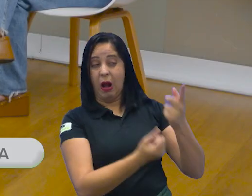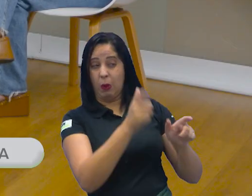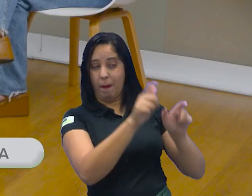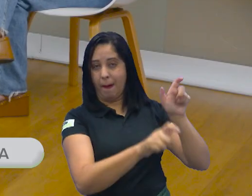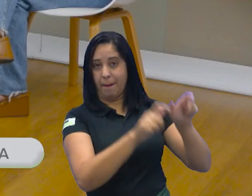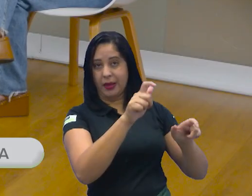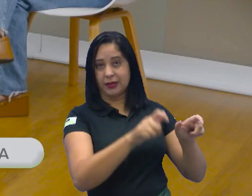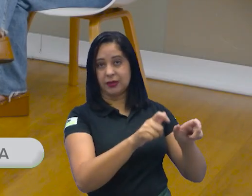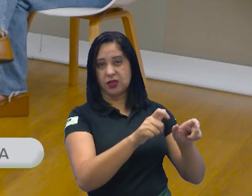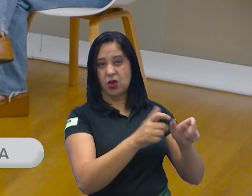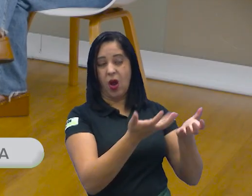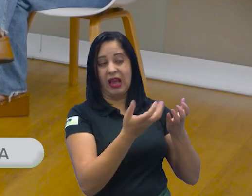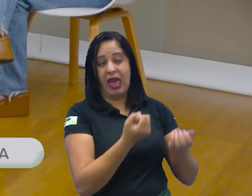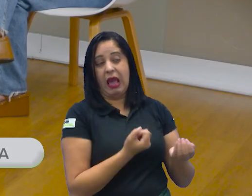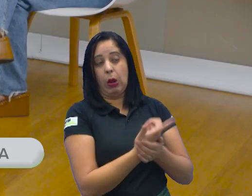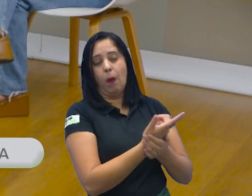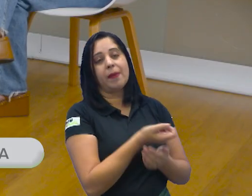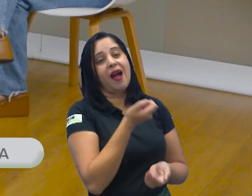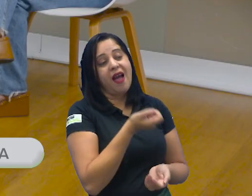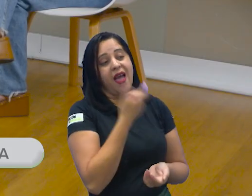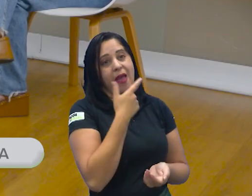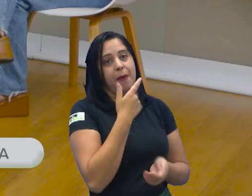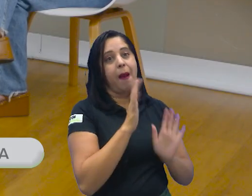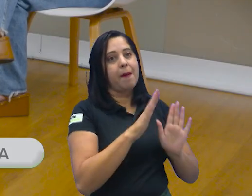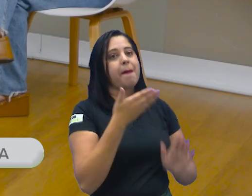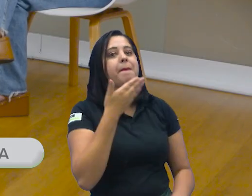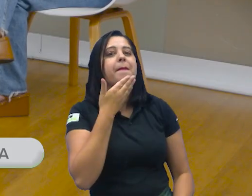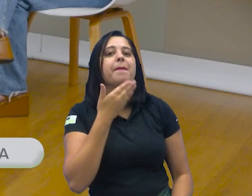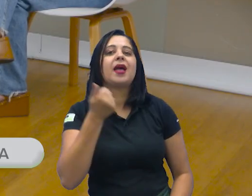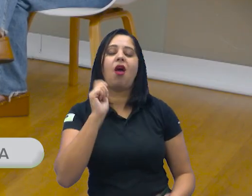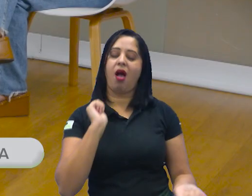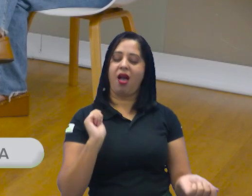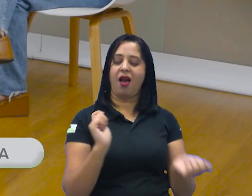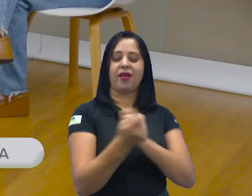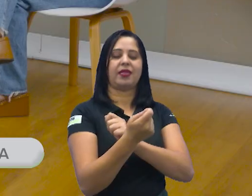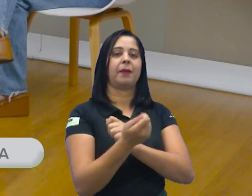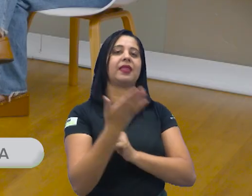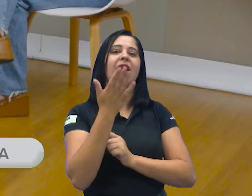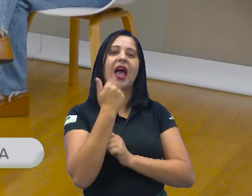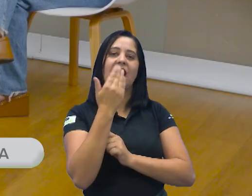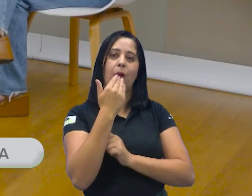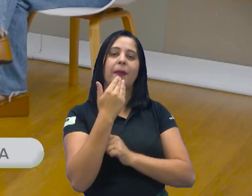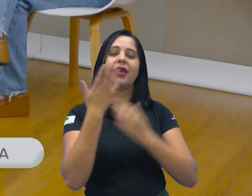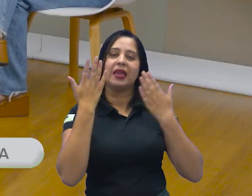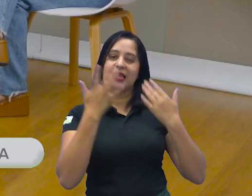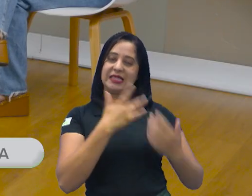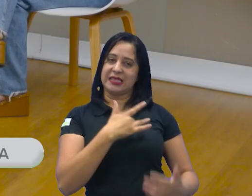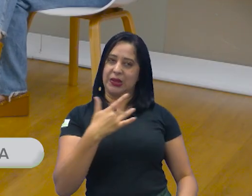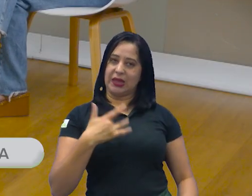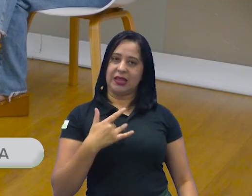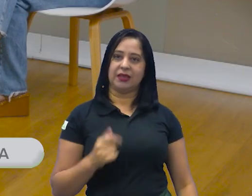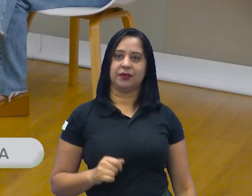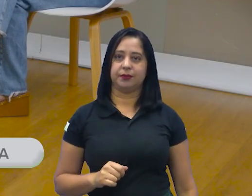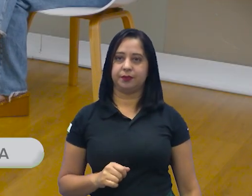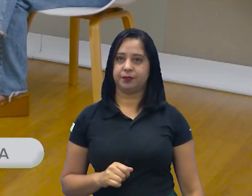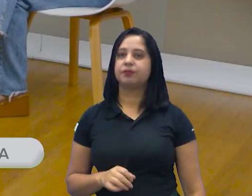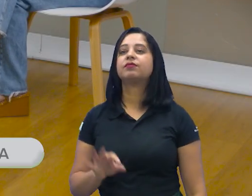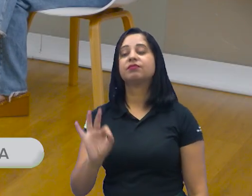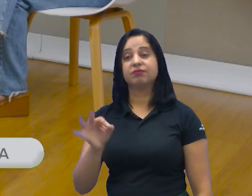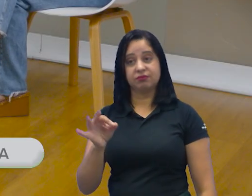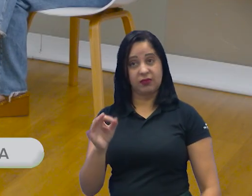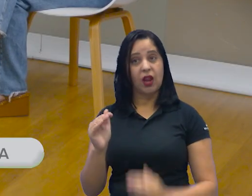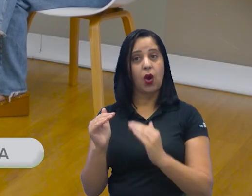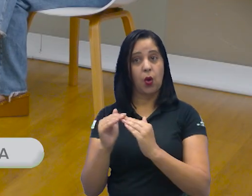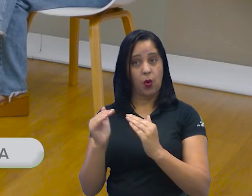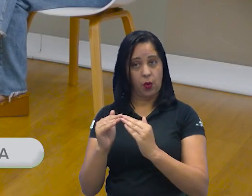comprar o suplemento, mas o melhor é readequar a alimentação antes de suplementar. O quanto que a gente vê